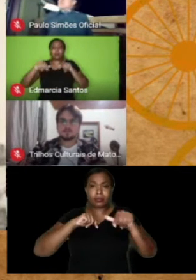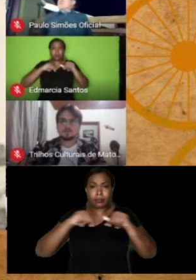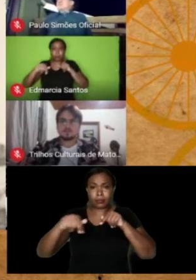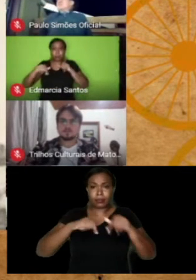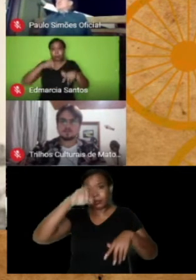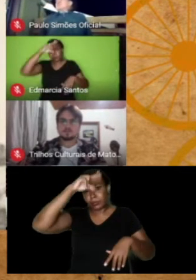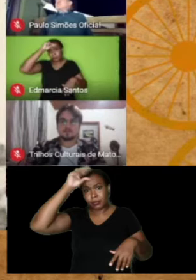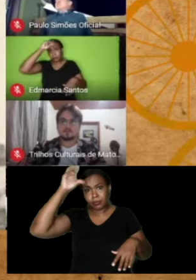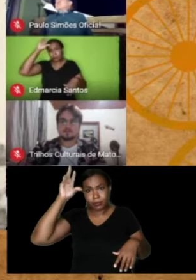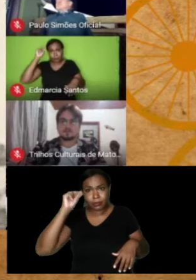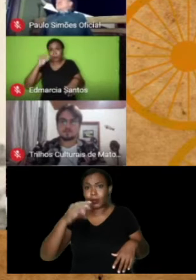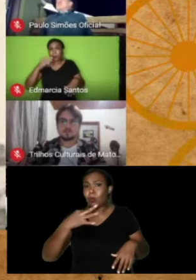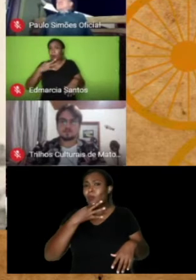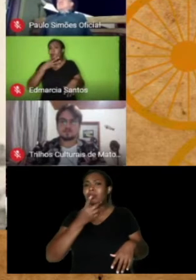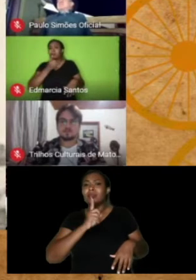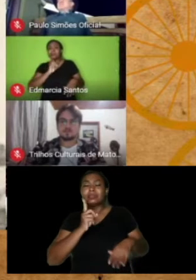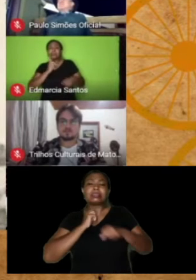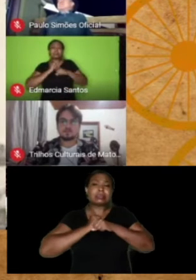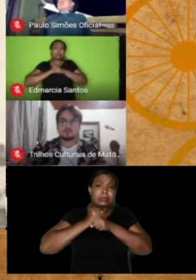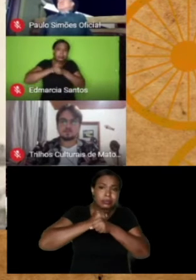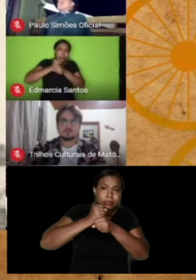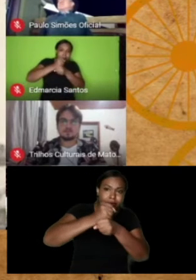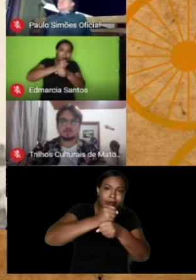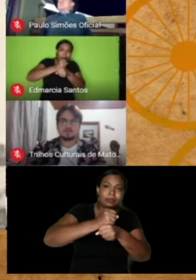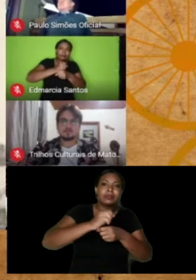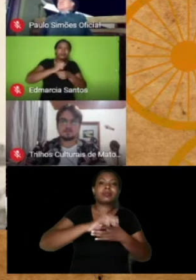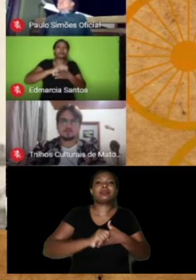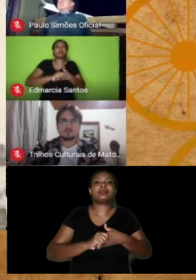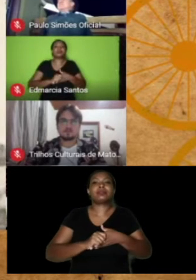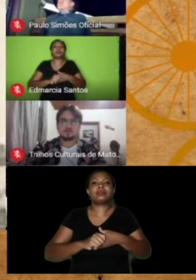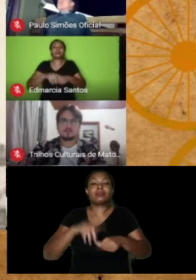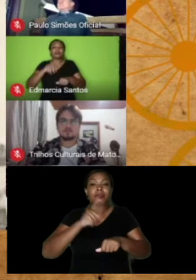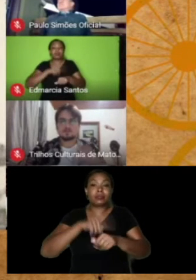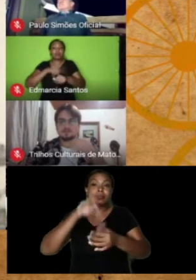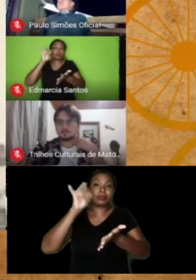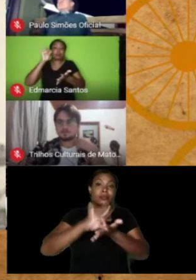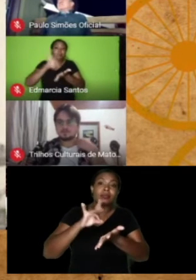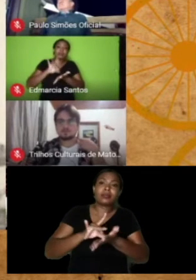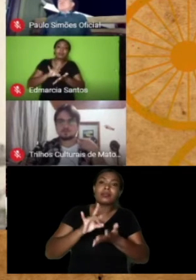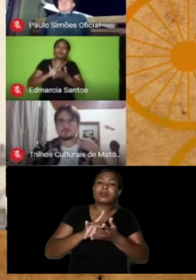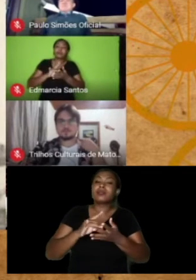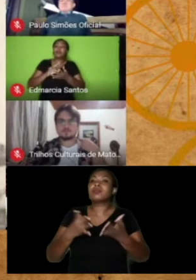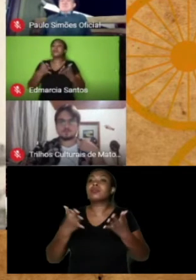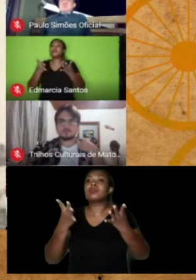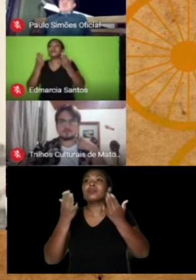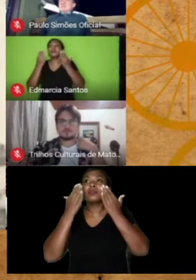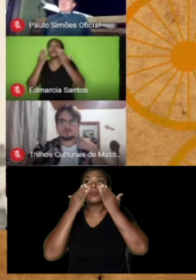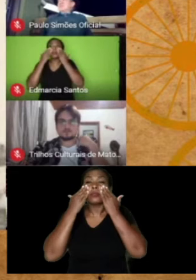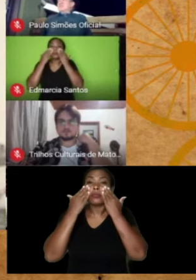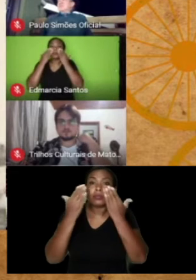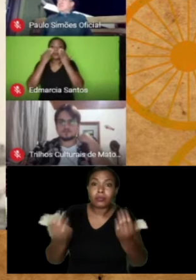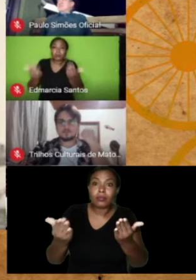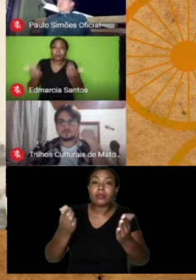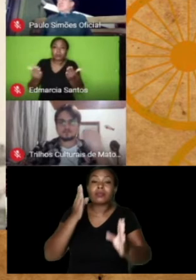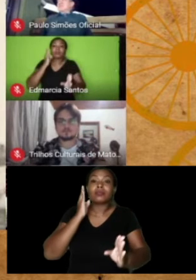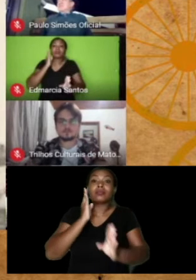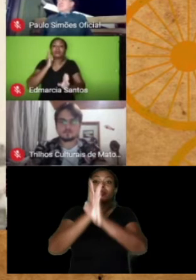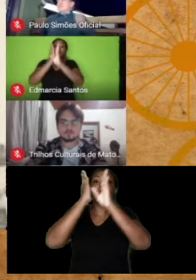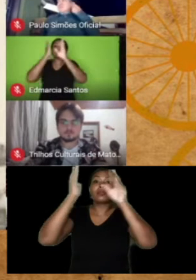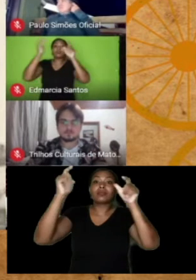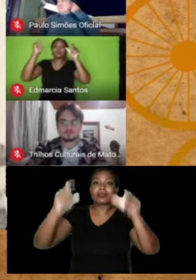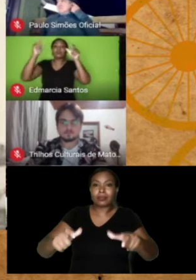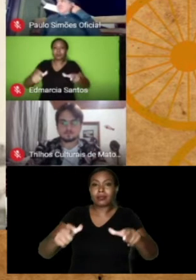as pessoas não conheciam, então foram anos ali, né? E quando na realidade olharam para o local, né? Eles descobriram o local,